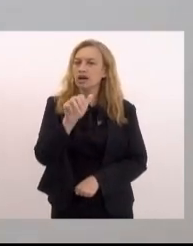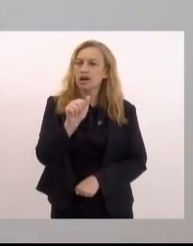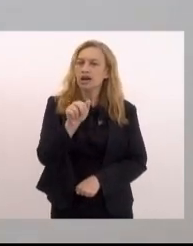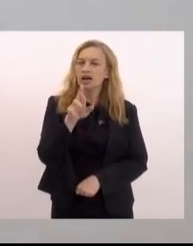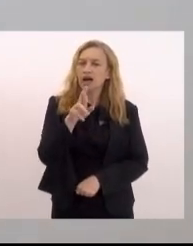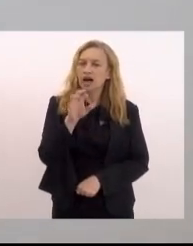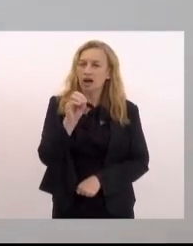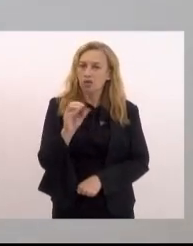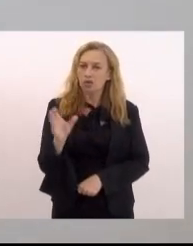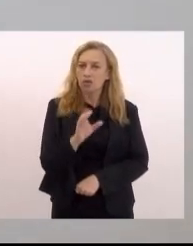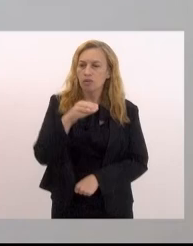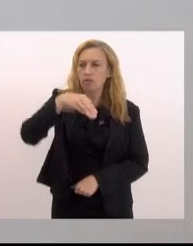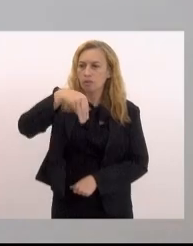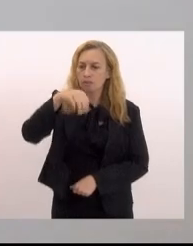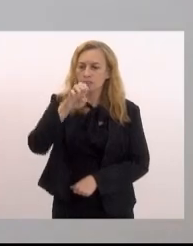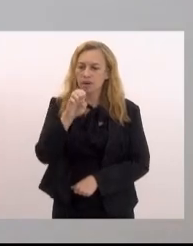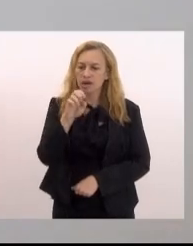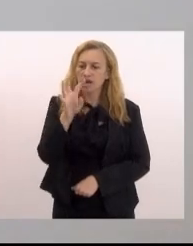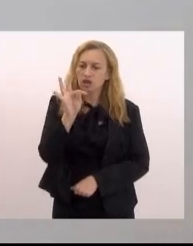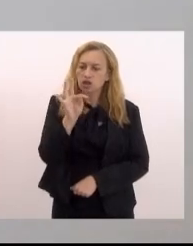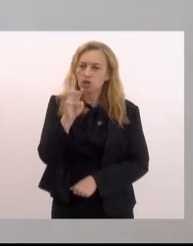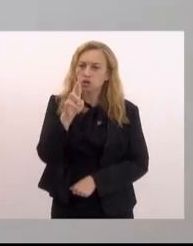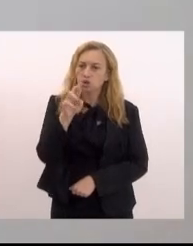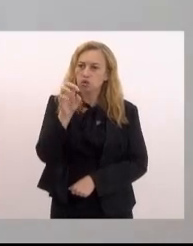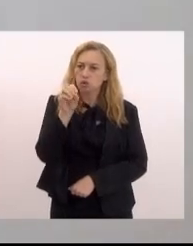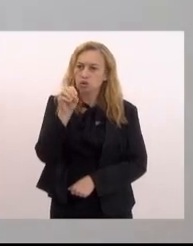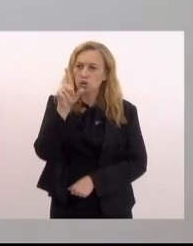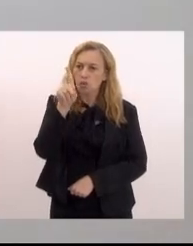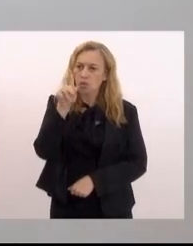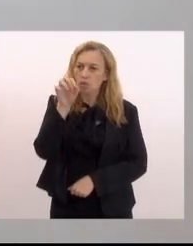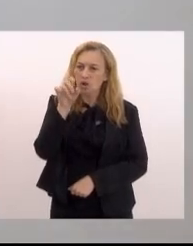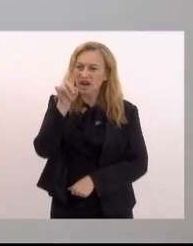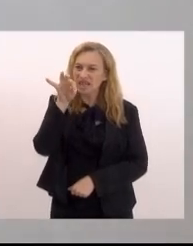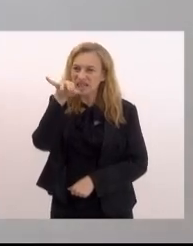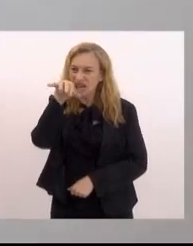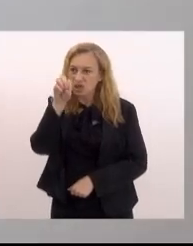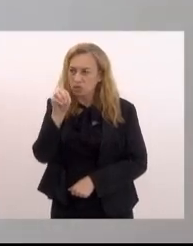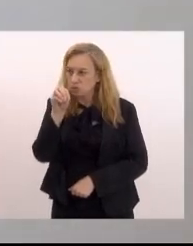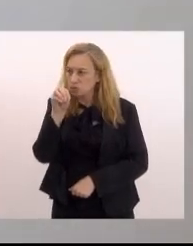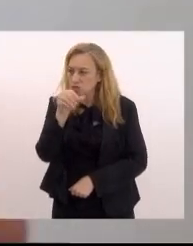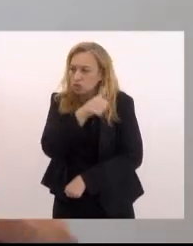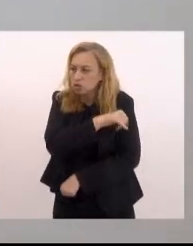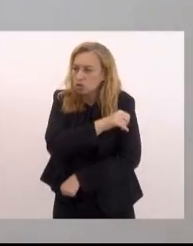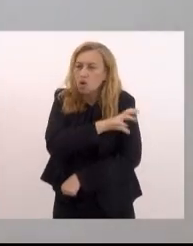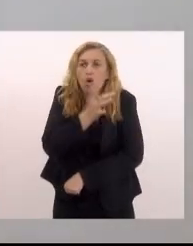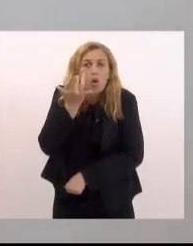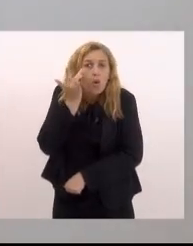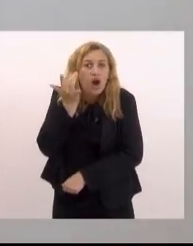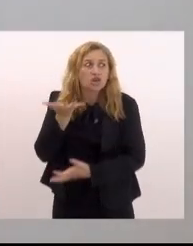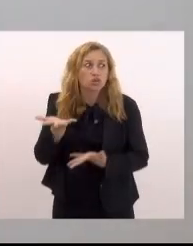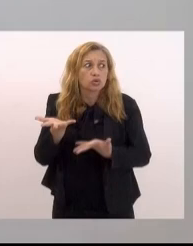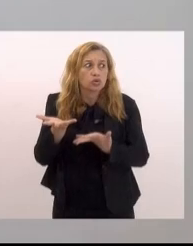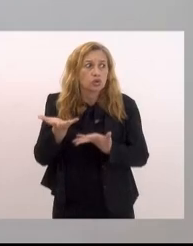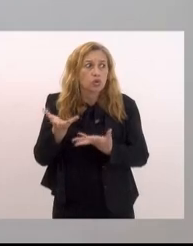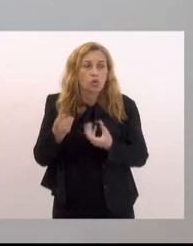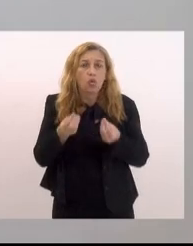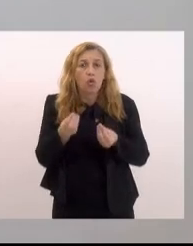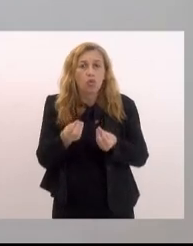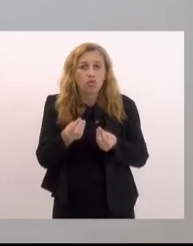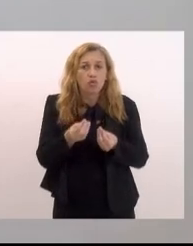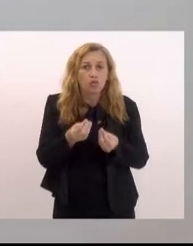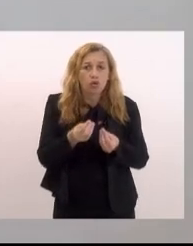Metropolitano do Rio de Janeiro, ele eu acho, como foi